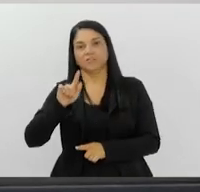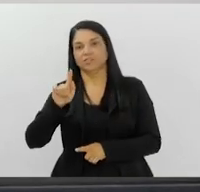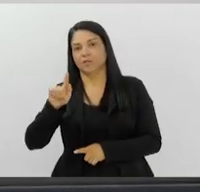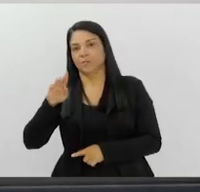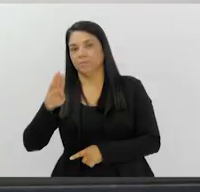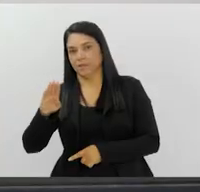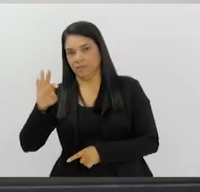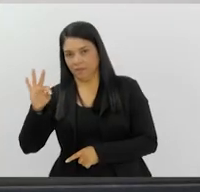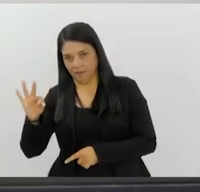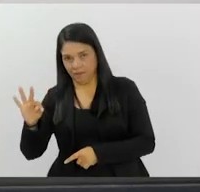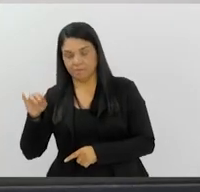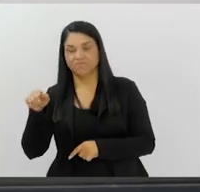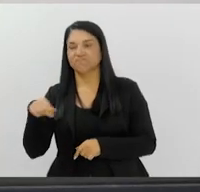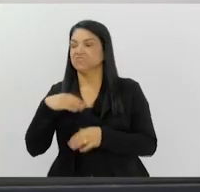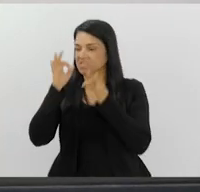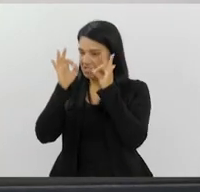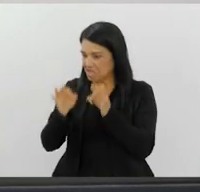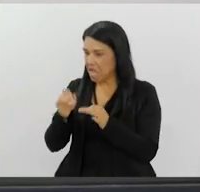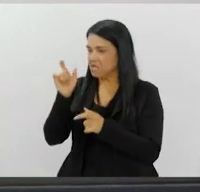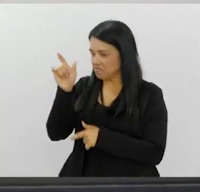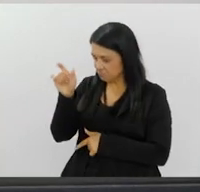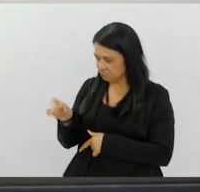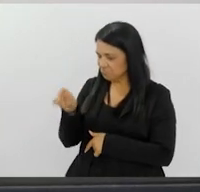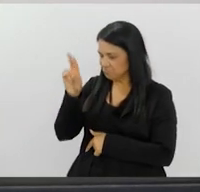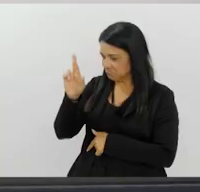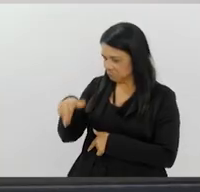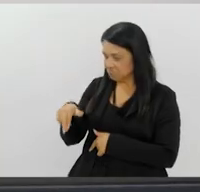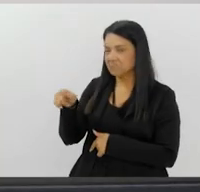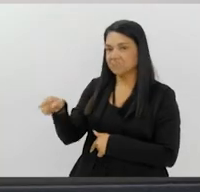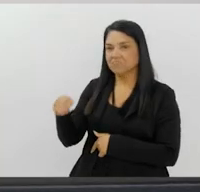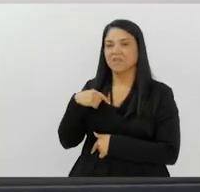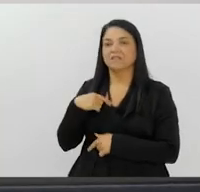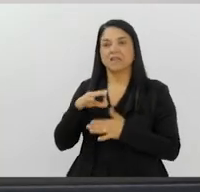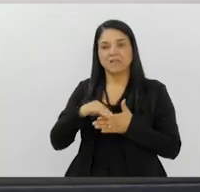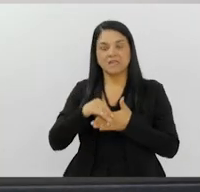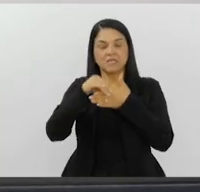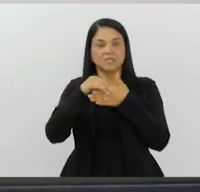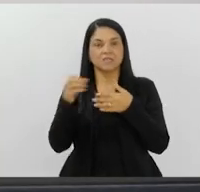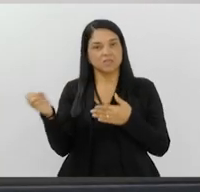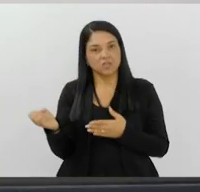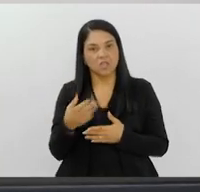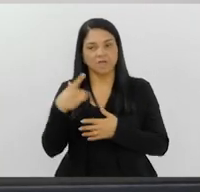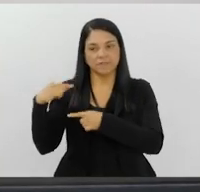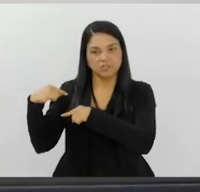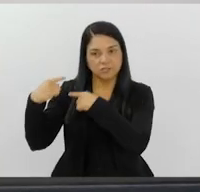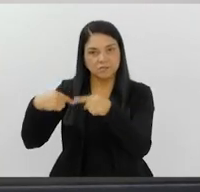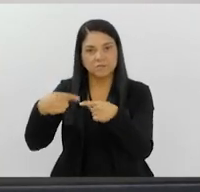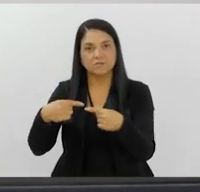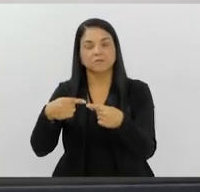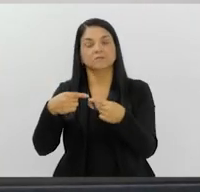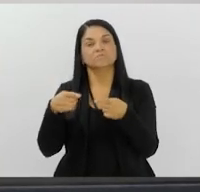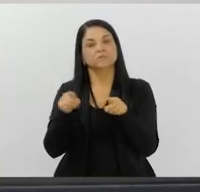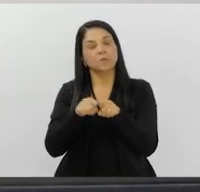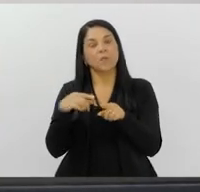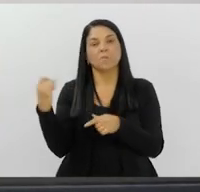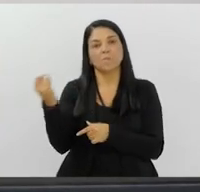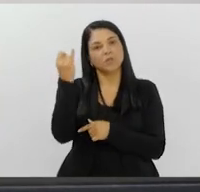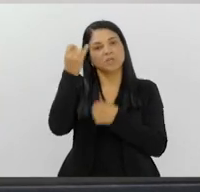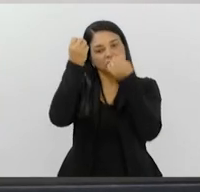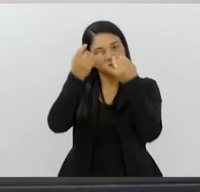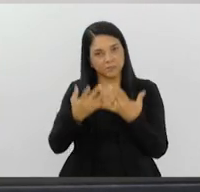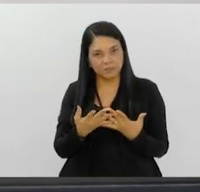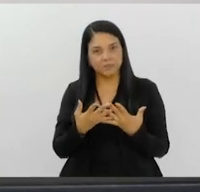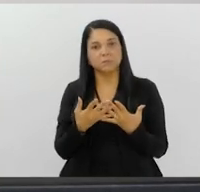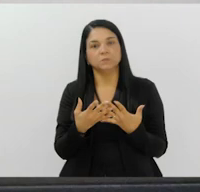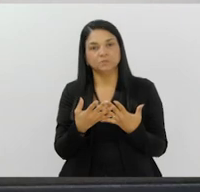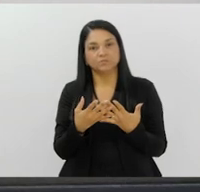certa ainda bem que você tá aí uma das líderes dessa nova geração e tá levantando uma questão tão importante quanto a gente